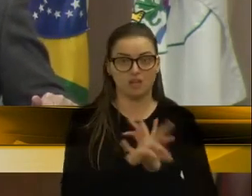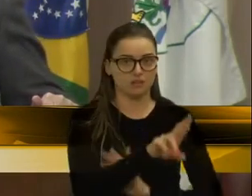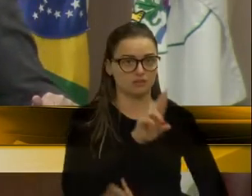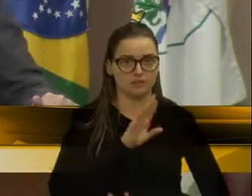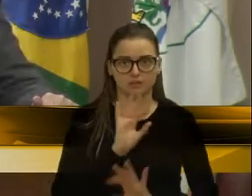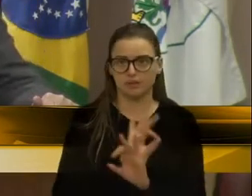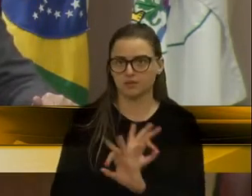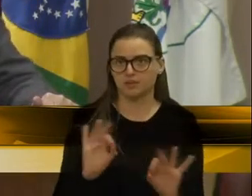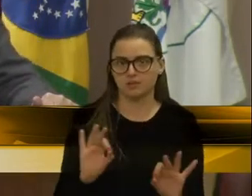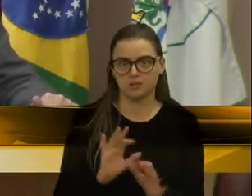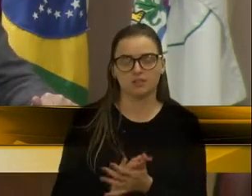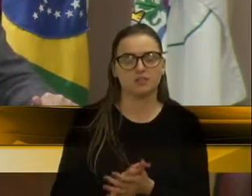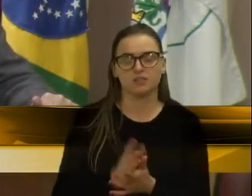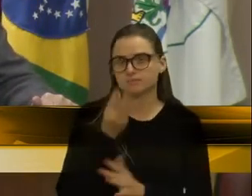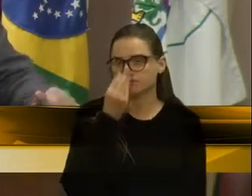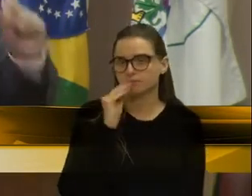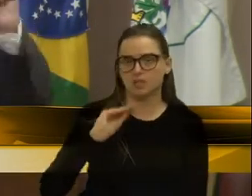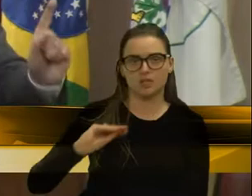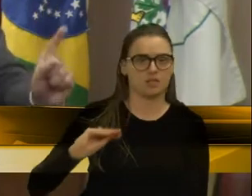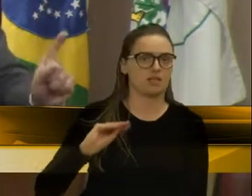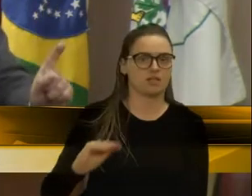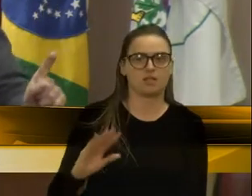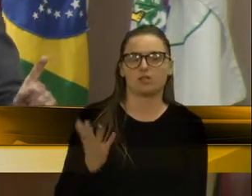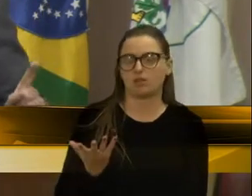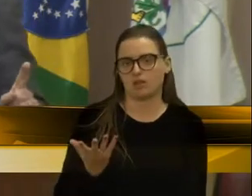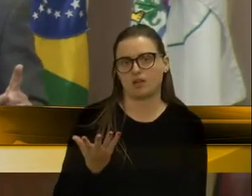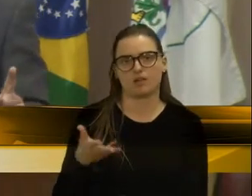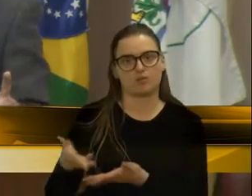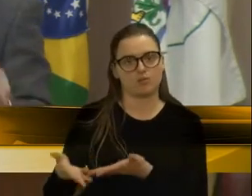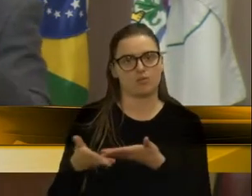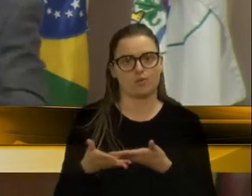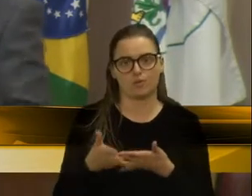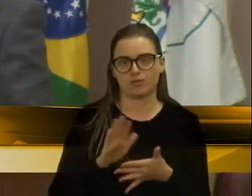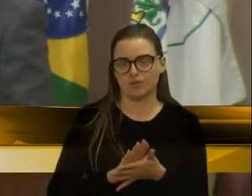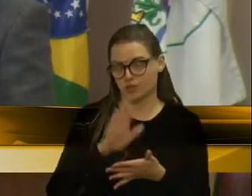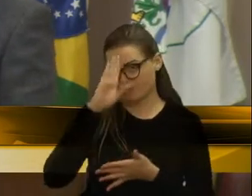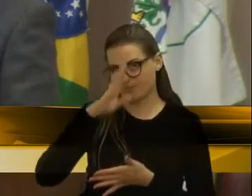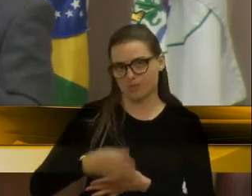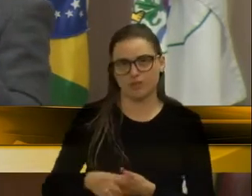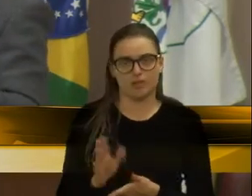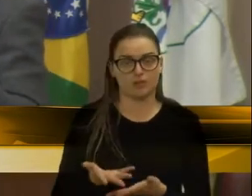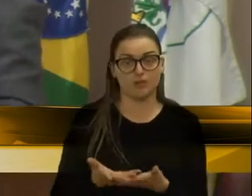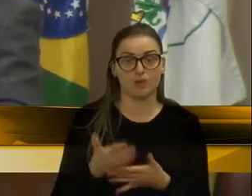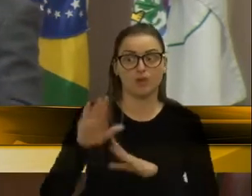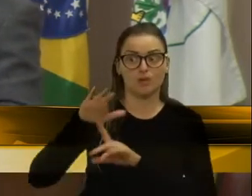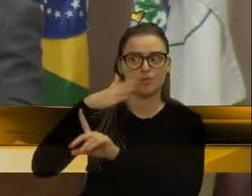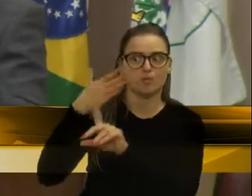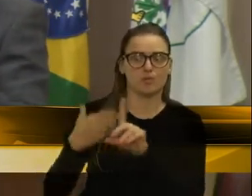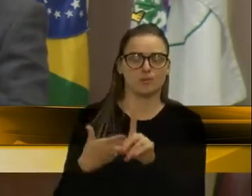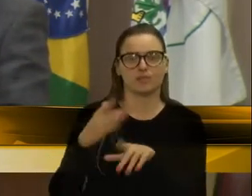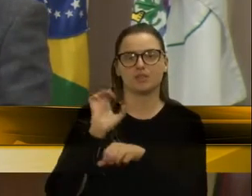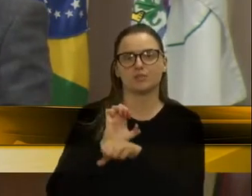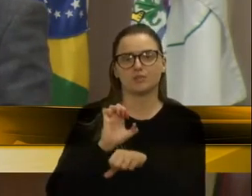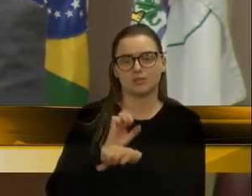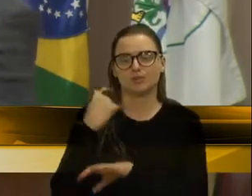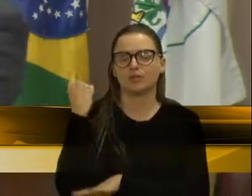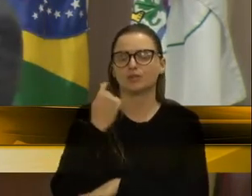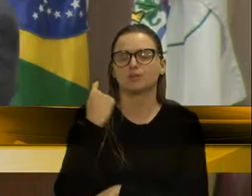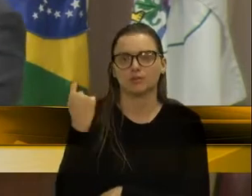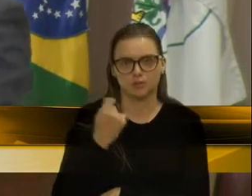isto é ignoraram completamente o convite numa homenagem do estado do rio grande do sul